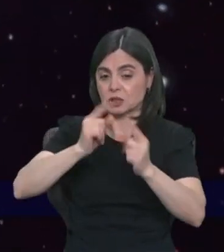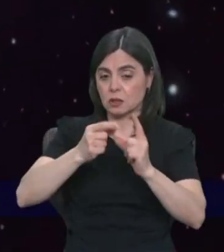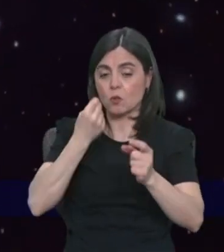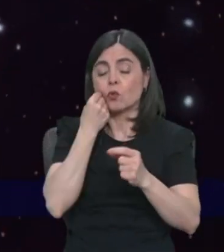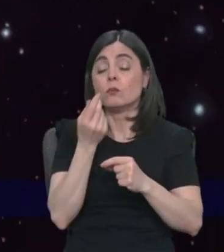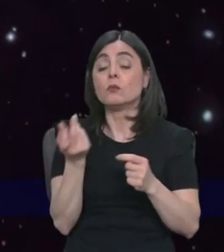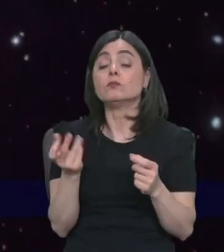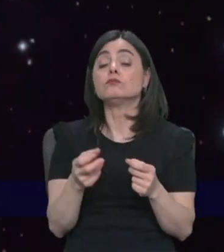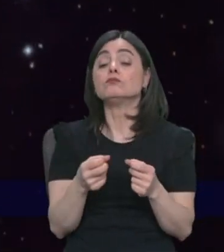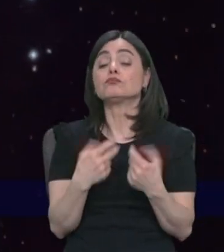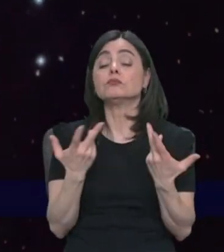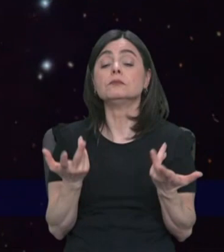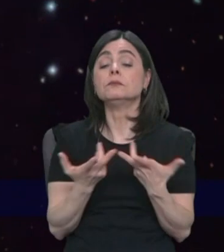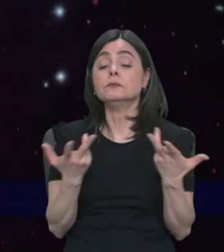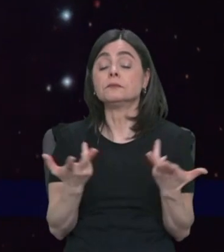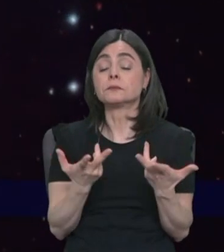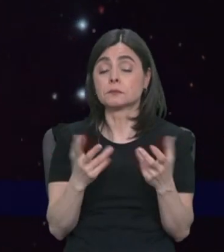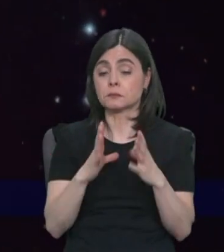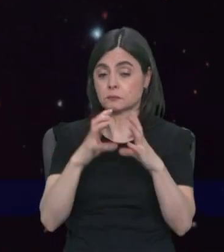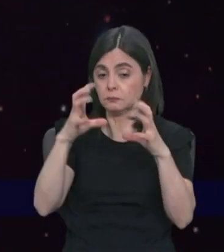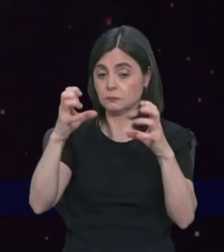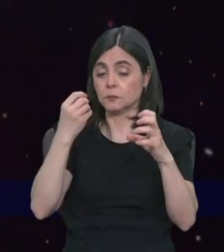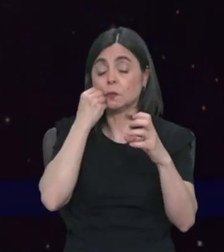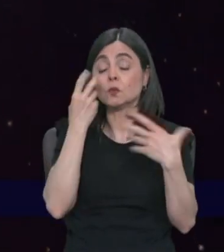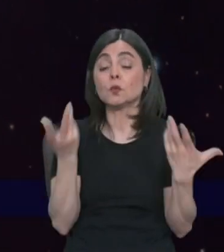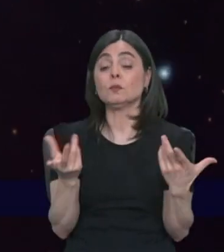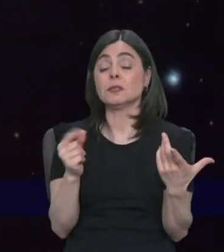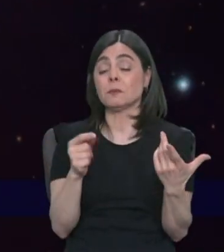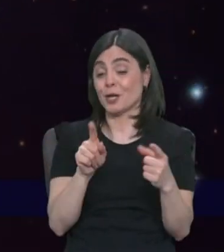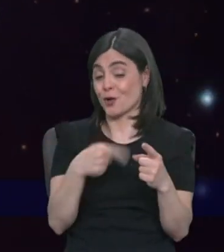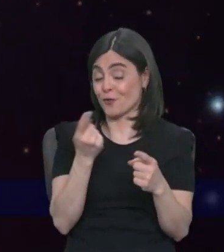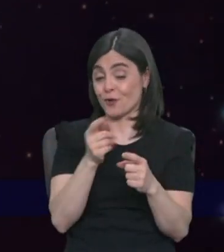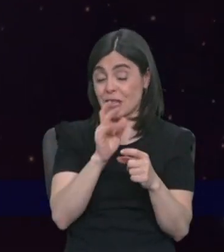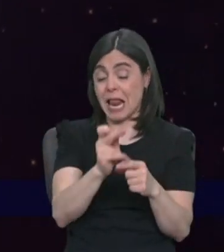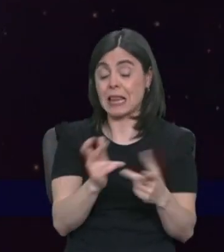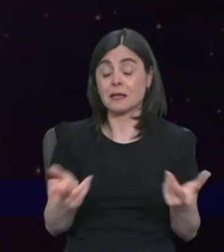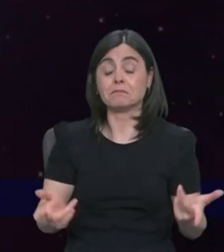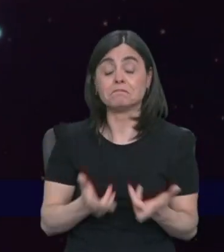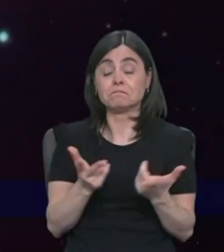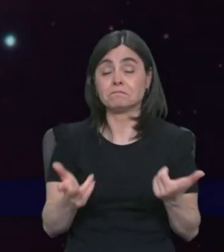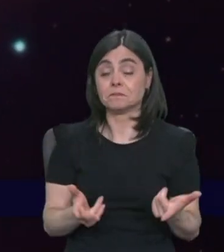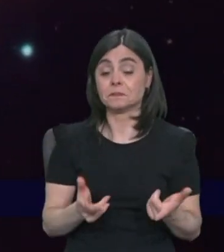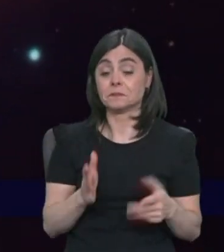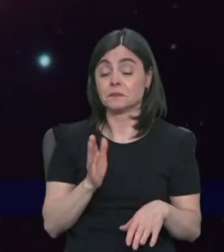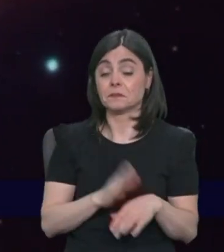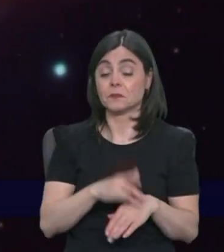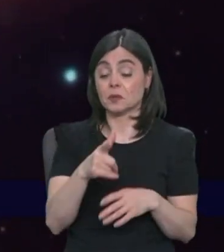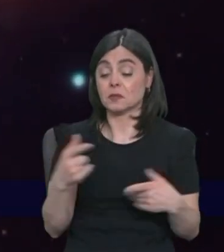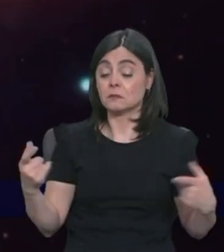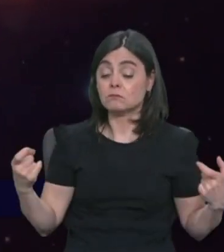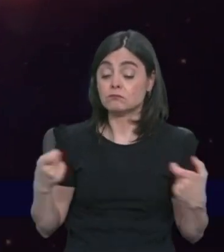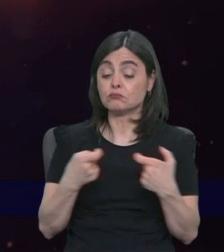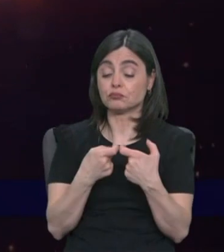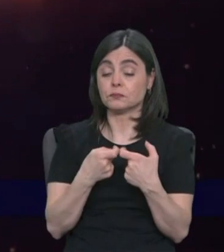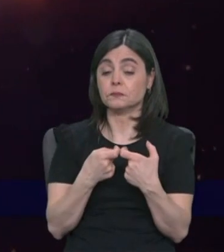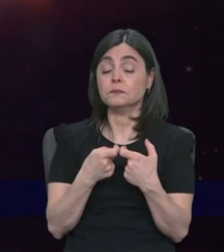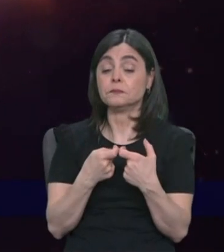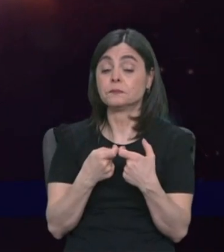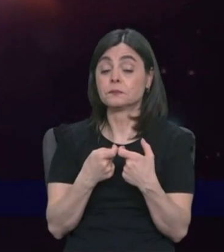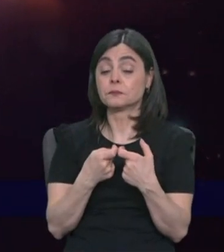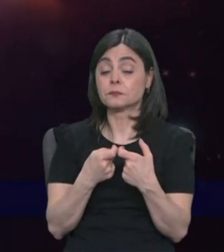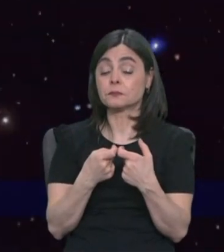foram parar estas nuvens de gás e poeira que também não deveriam estar ali? Precisamente devido a esta fusão. Esta